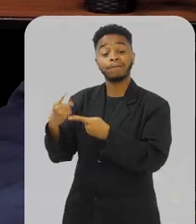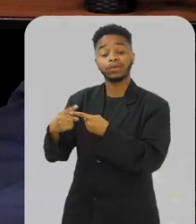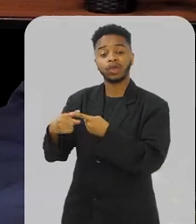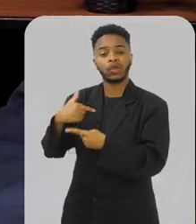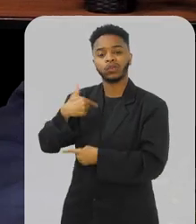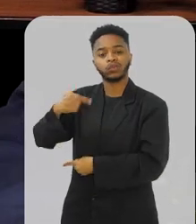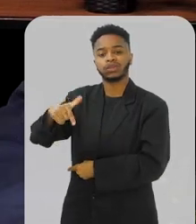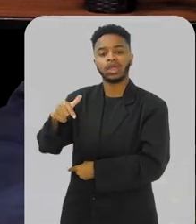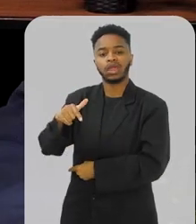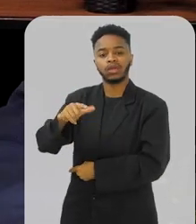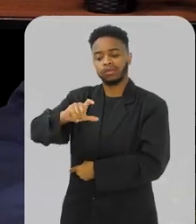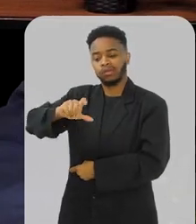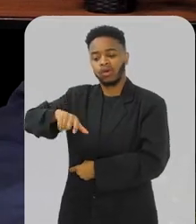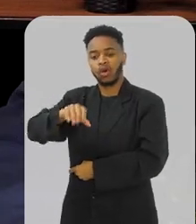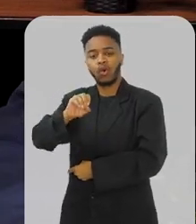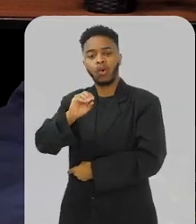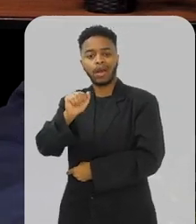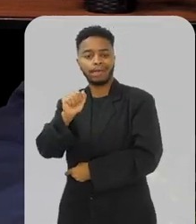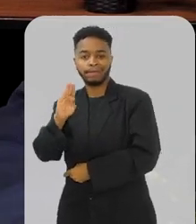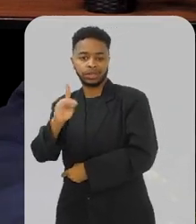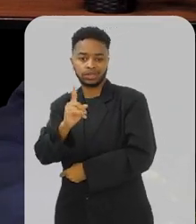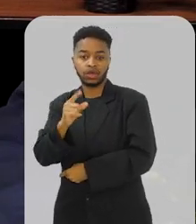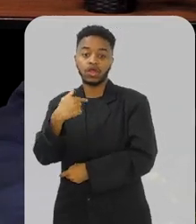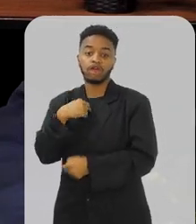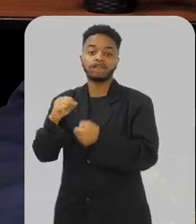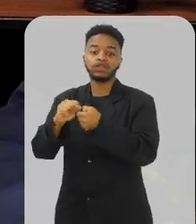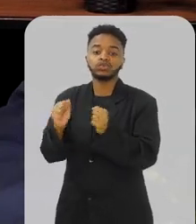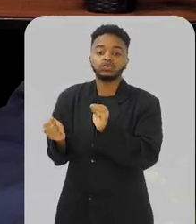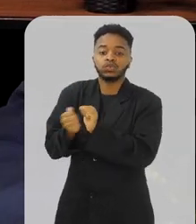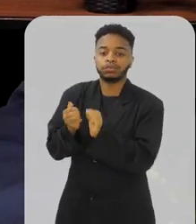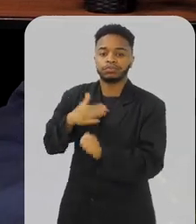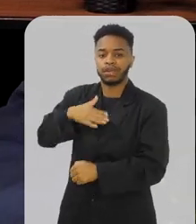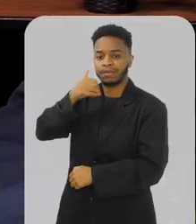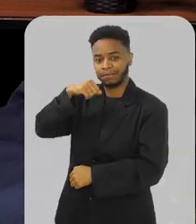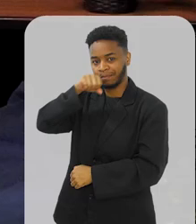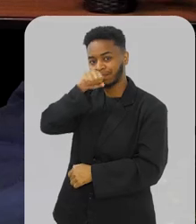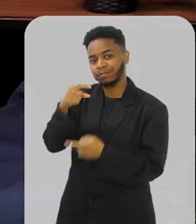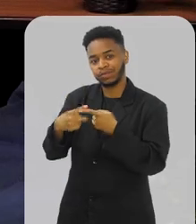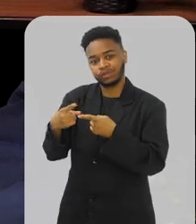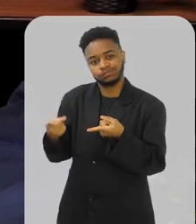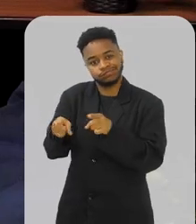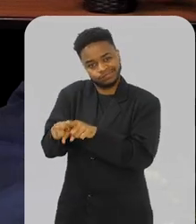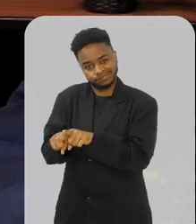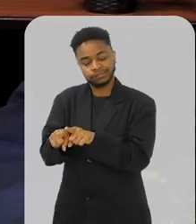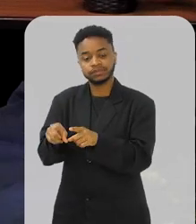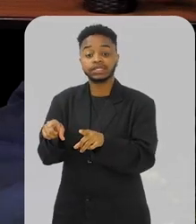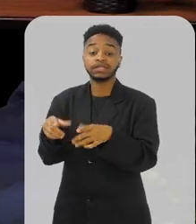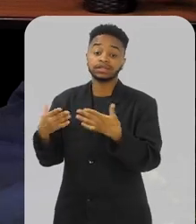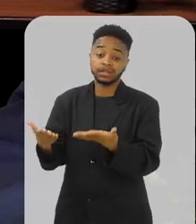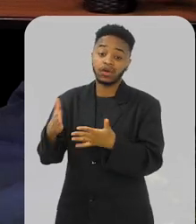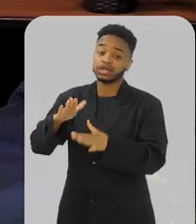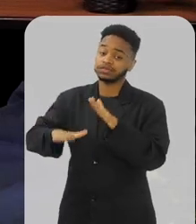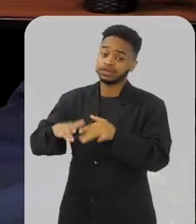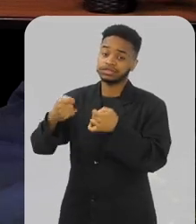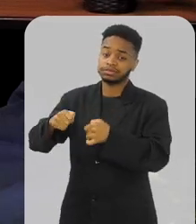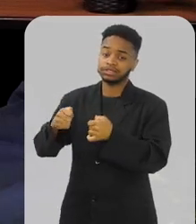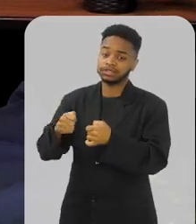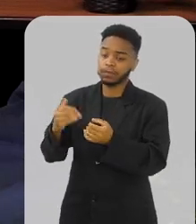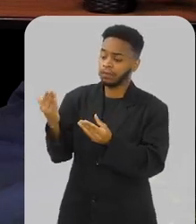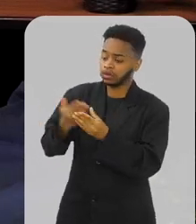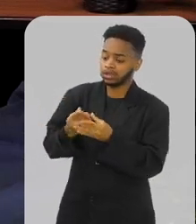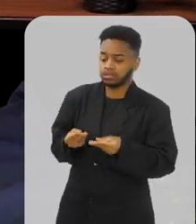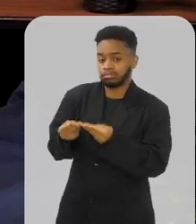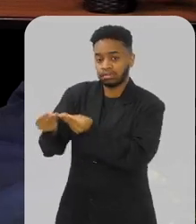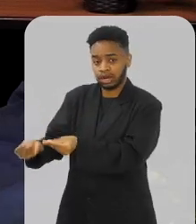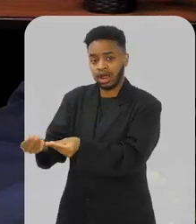tinha carteira, eu fazia tudo com a minha mãe. Minha mãe era minha sócia. Certo. E as poucas vezes que tinha que despachar,